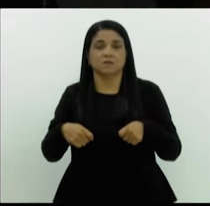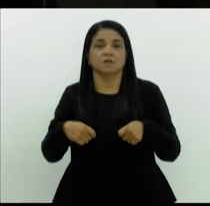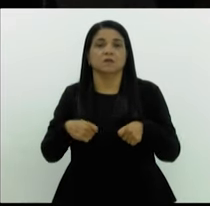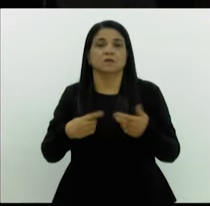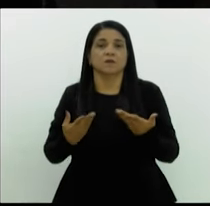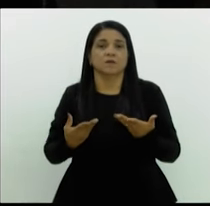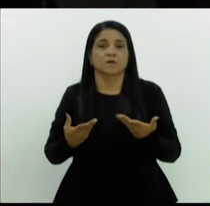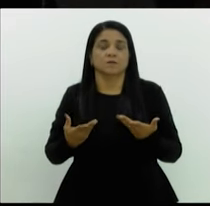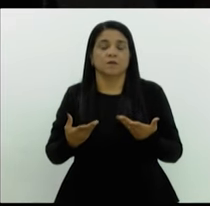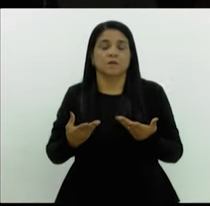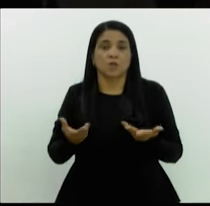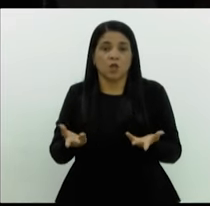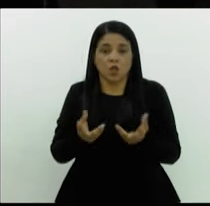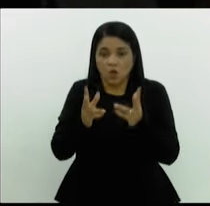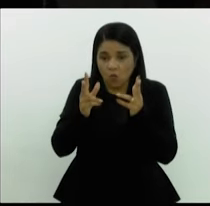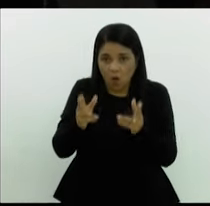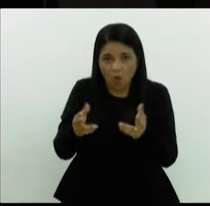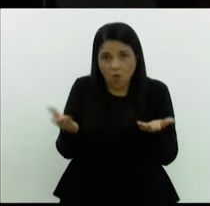como tem hoje.